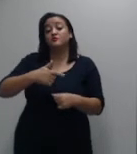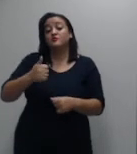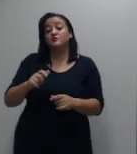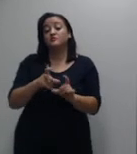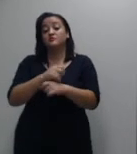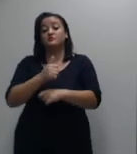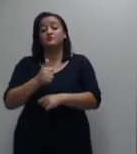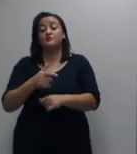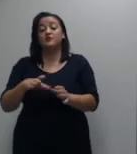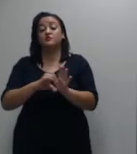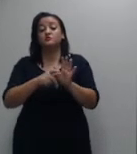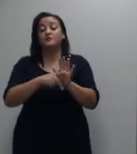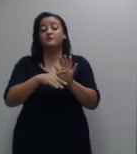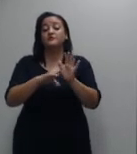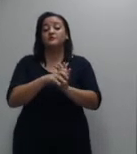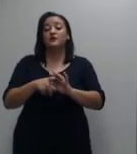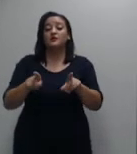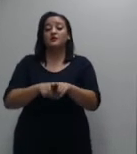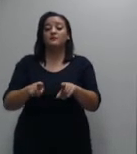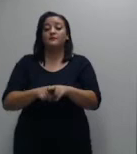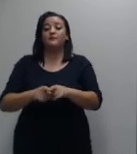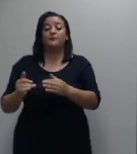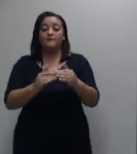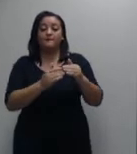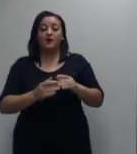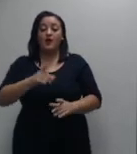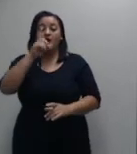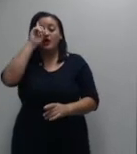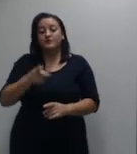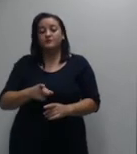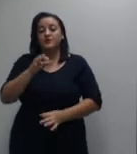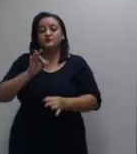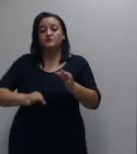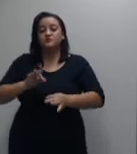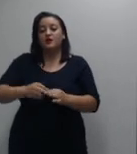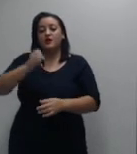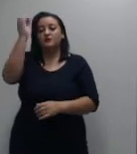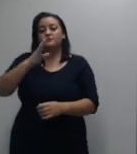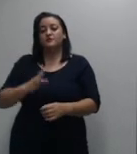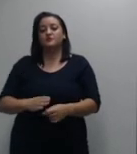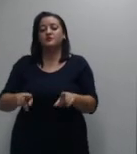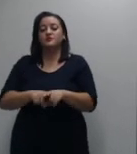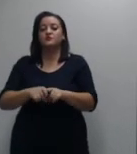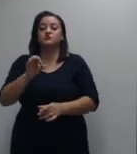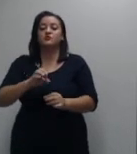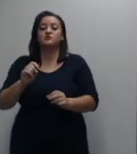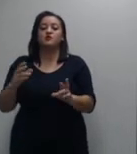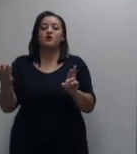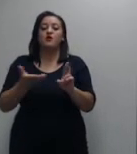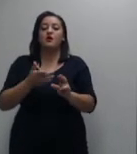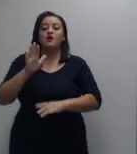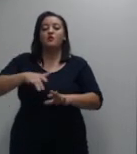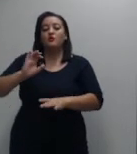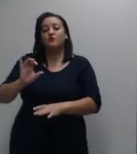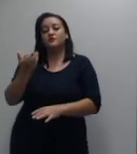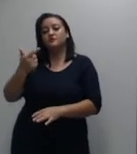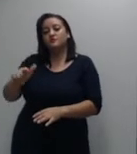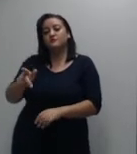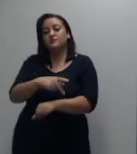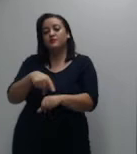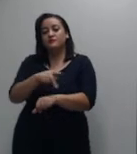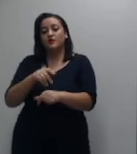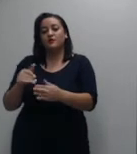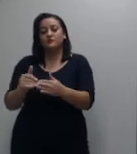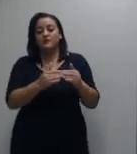primeiros um código civil compete à autoridade judiciária brasileira processar e julgar ações e que morreu ou quer que eu tire a sua nacionalidade estiver domiciliado